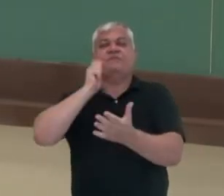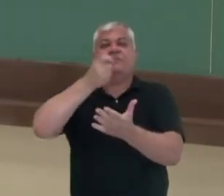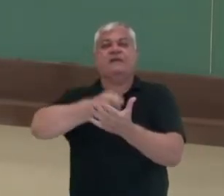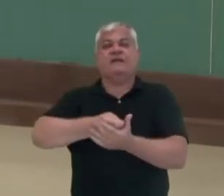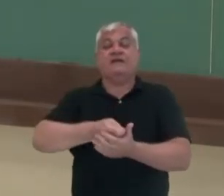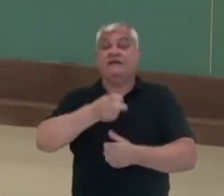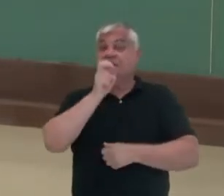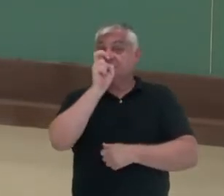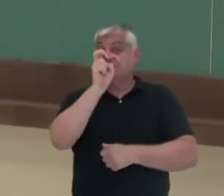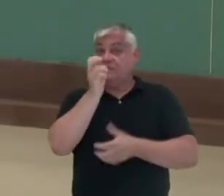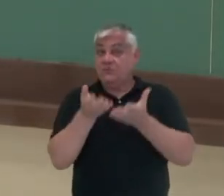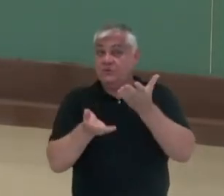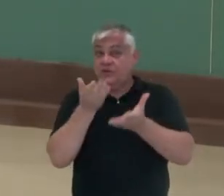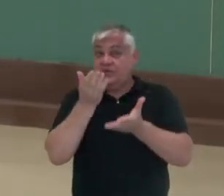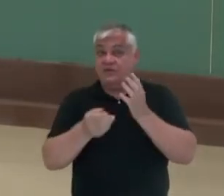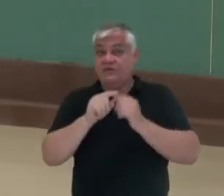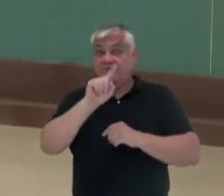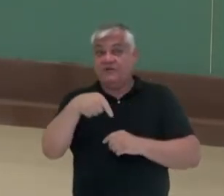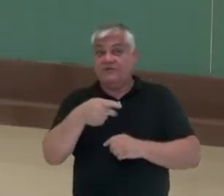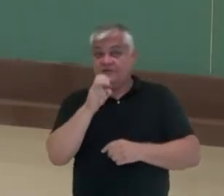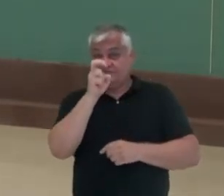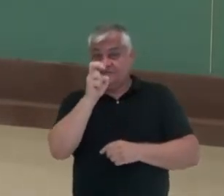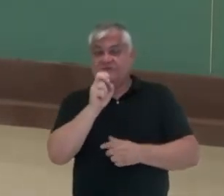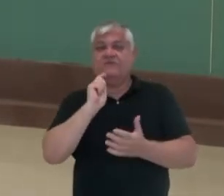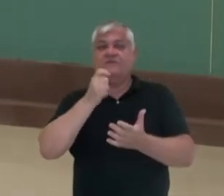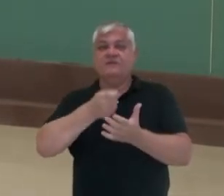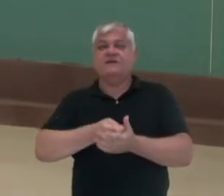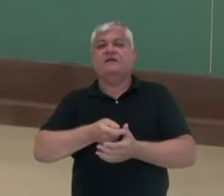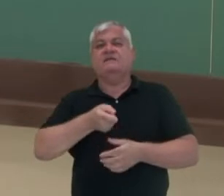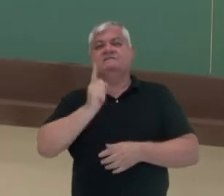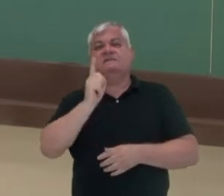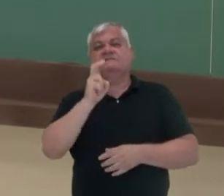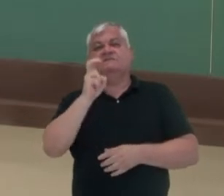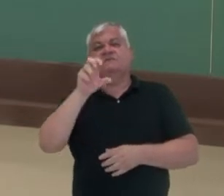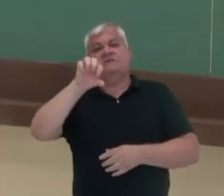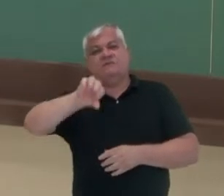5,5 kg de café custam R$